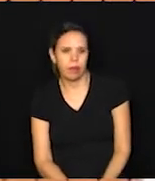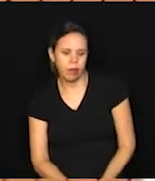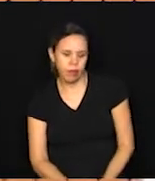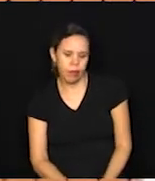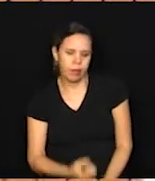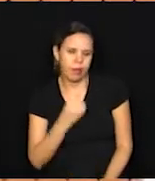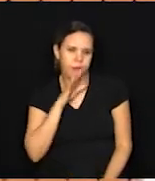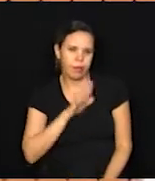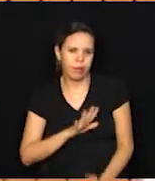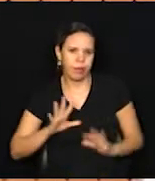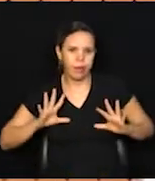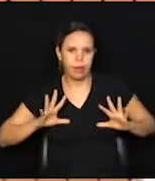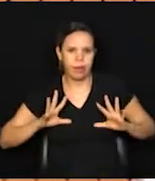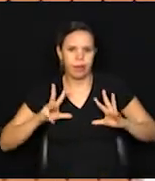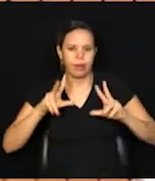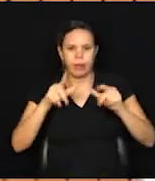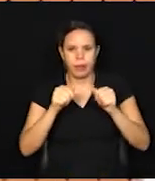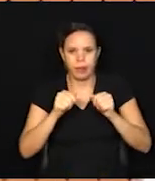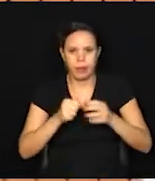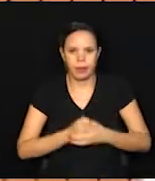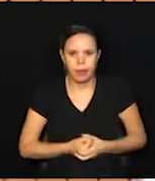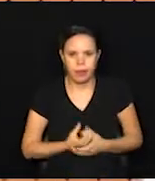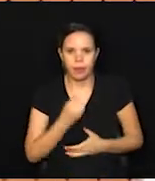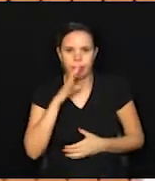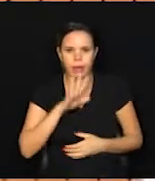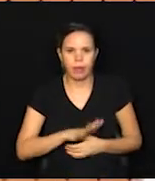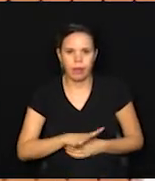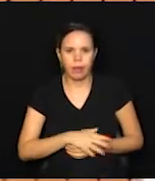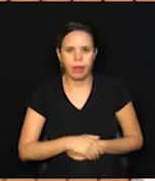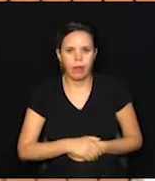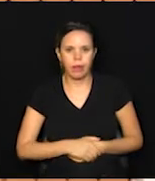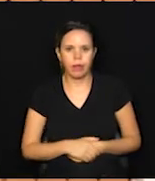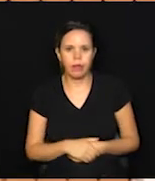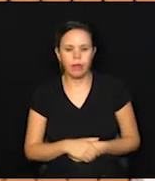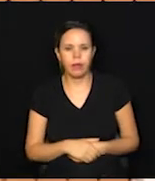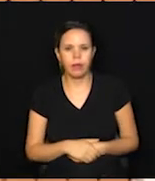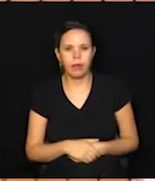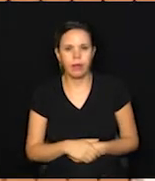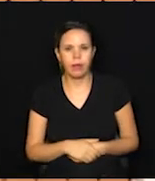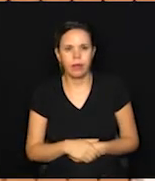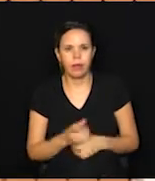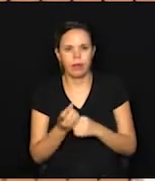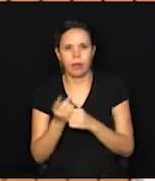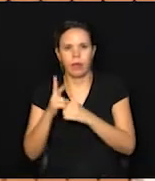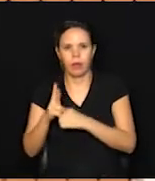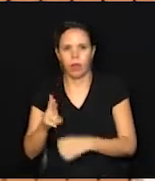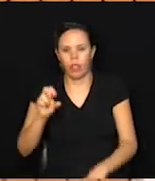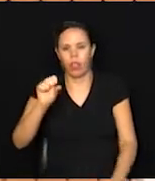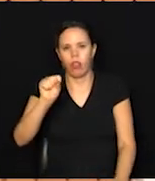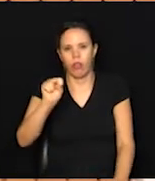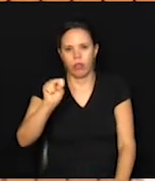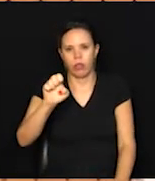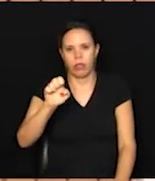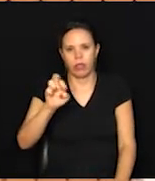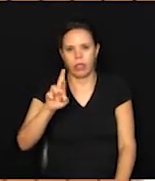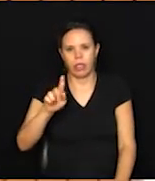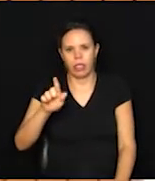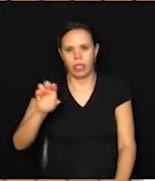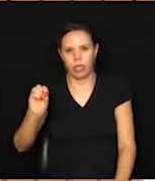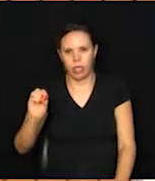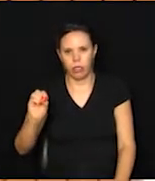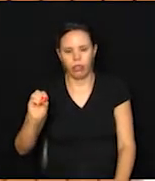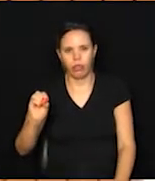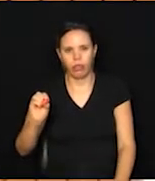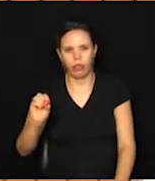Muito boa tarde a todos, boa tarde, doutor Sérgio Bisogni. Doutor Sérgio,